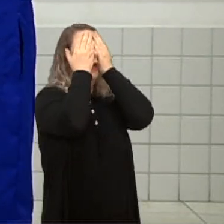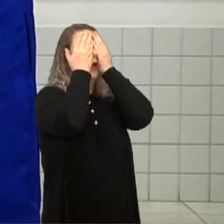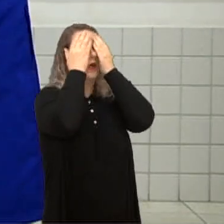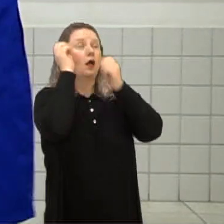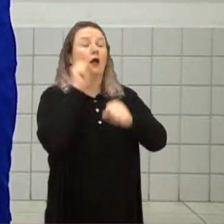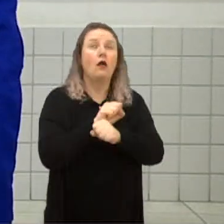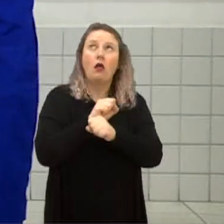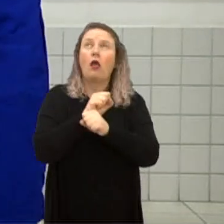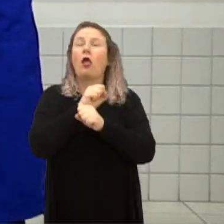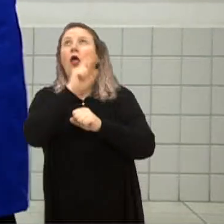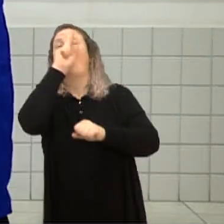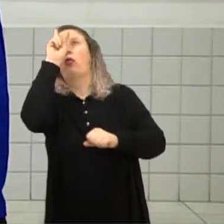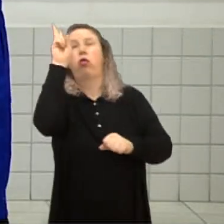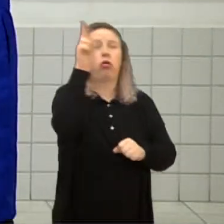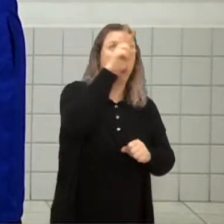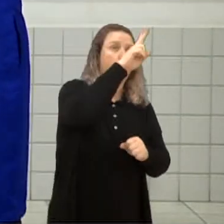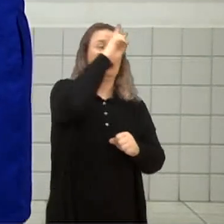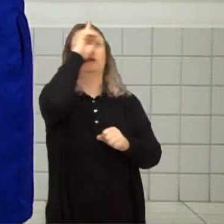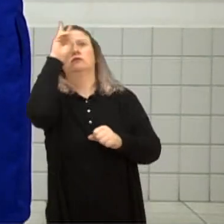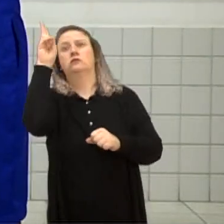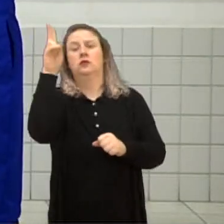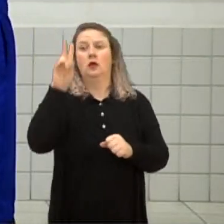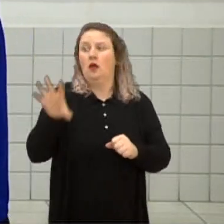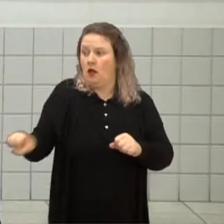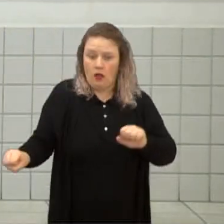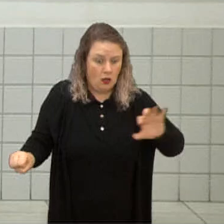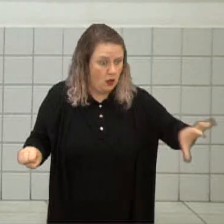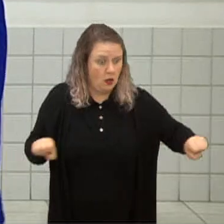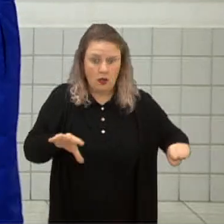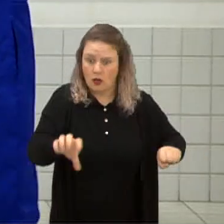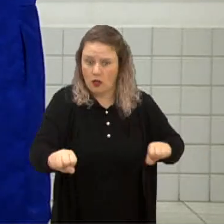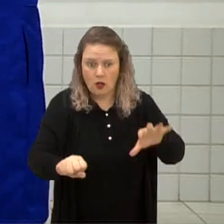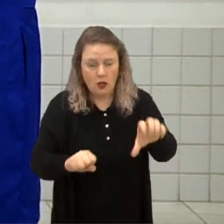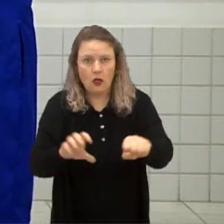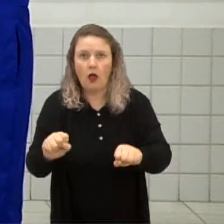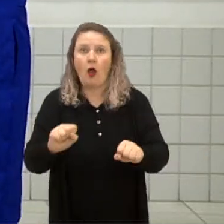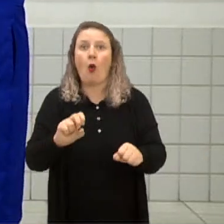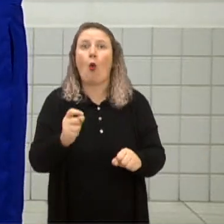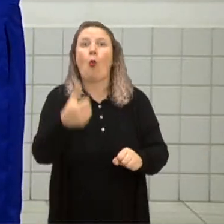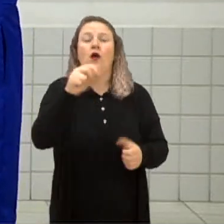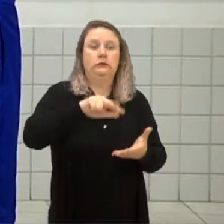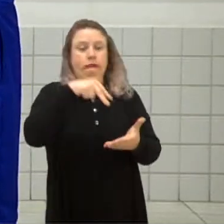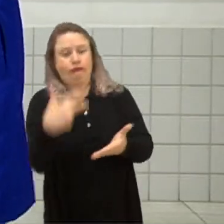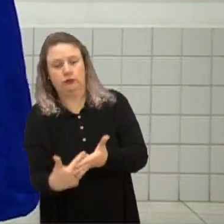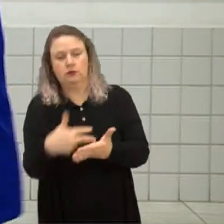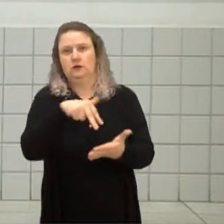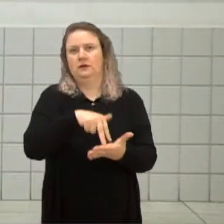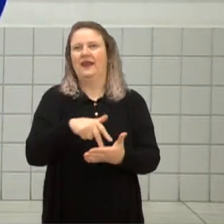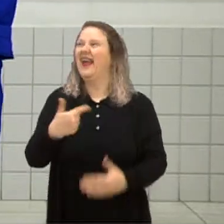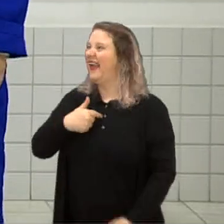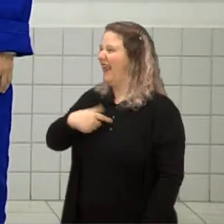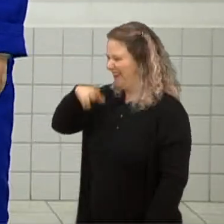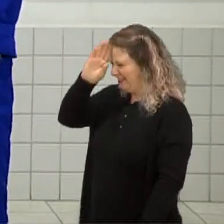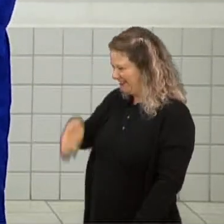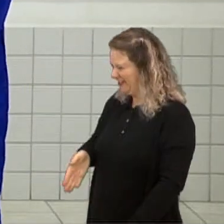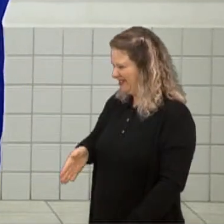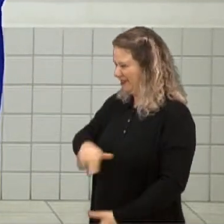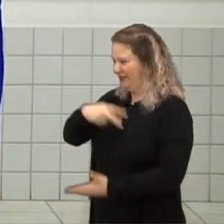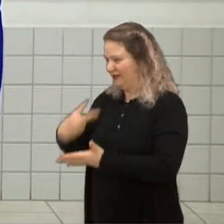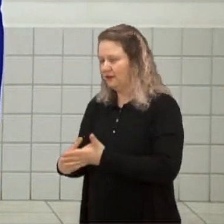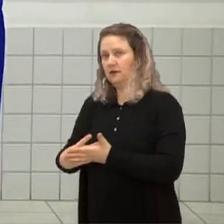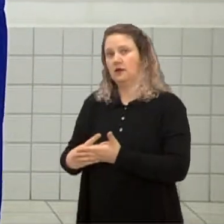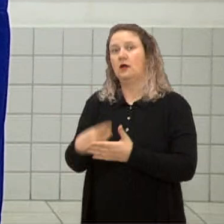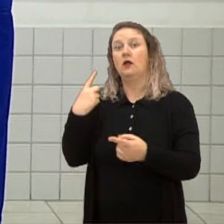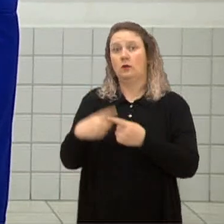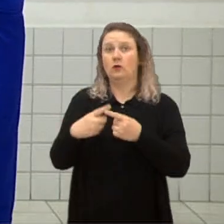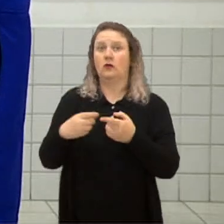Aí você para e fica... E para e você fica assim, tem que pegar um objeto? Já. E você quase cai. Ai, direto eu caio. Tem a ver com o equilíbrio do nosso